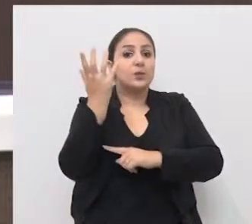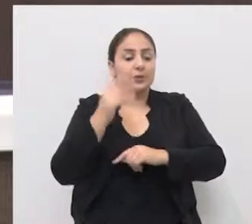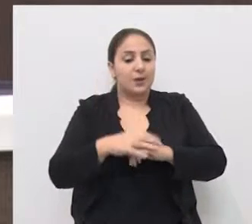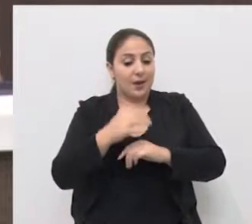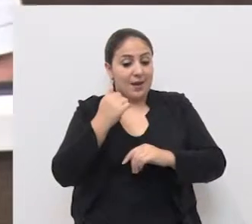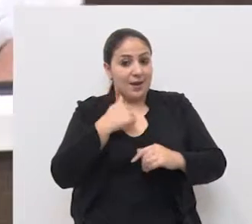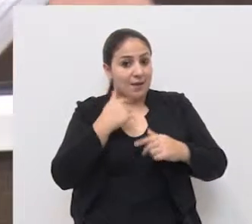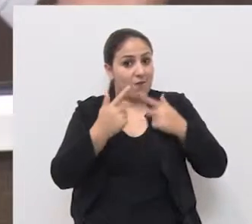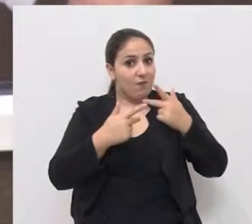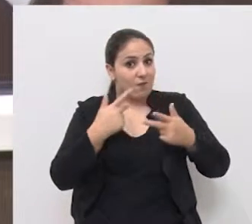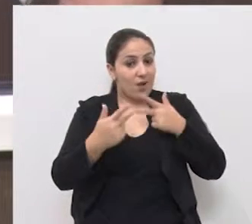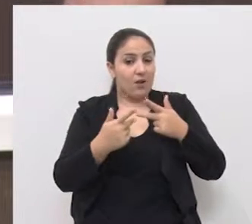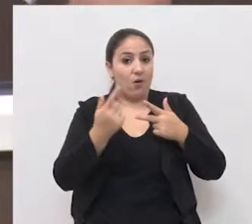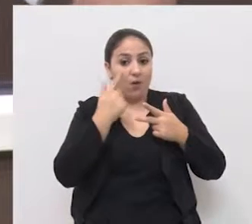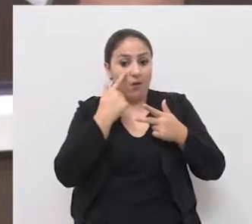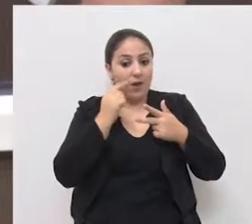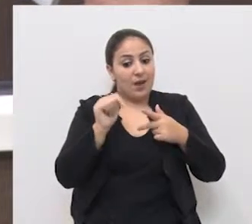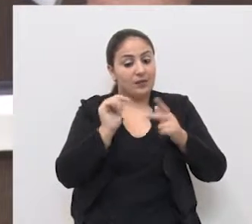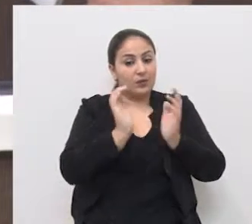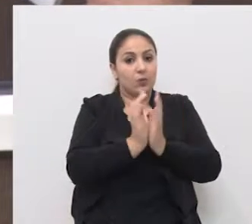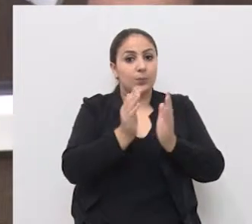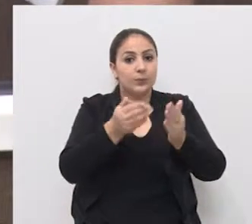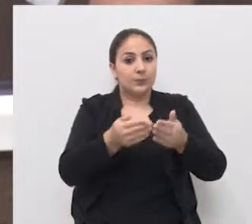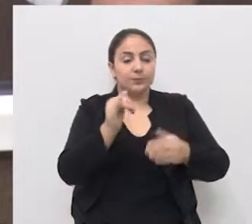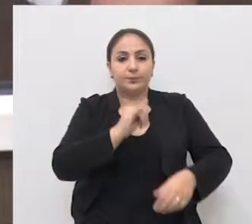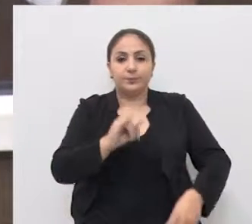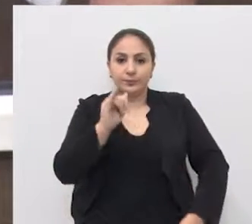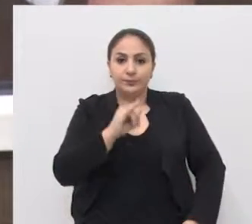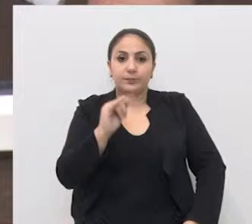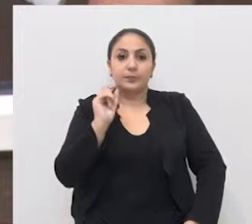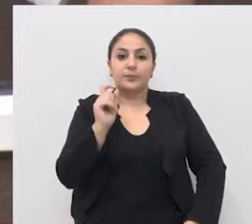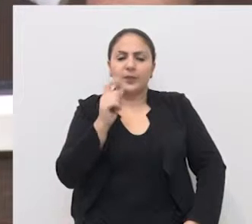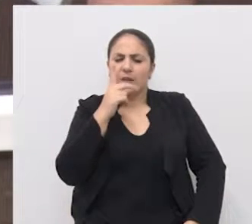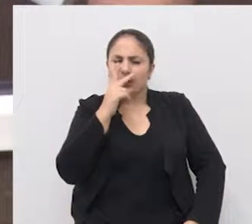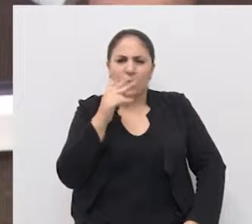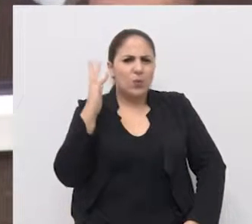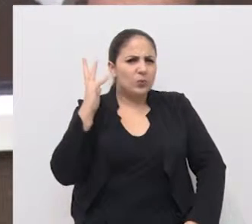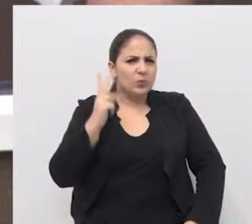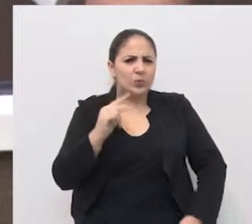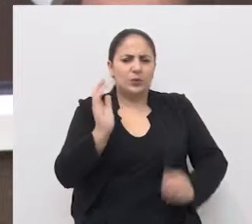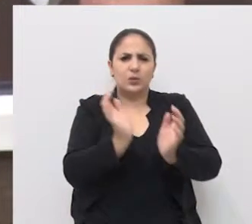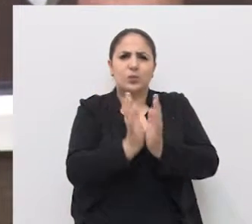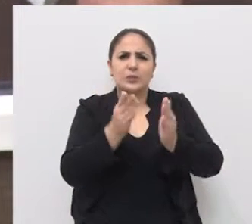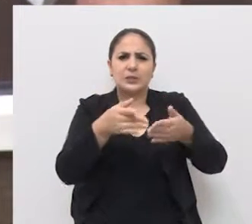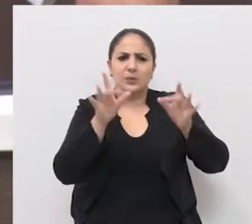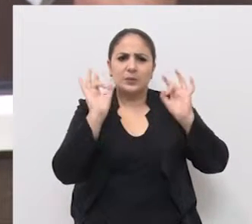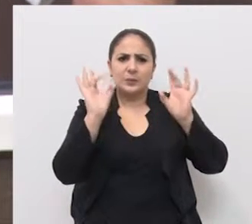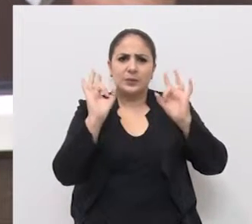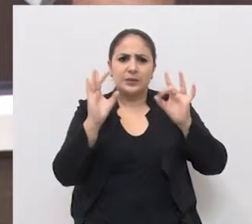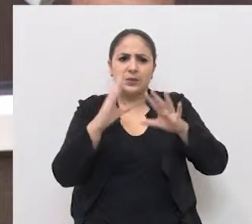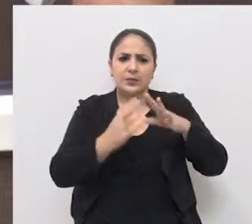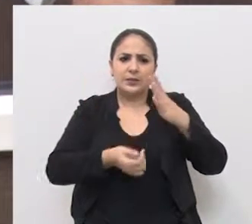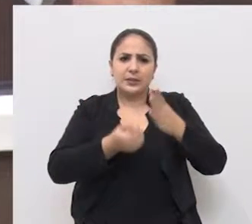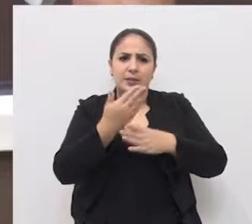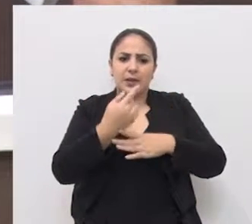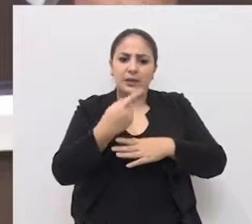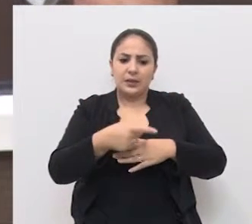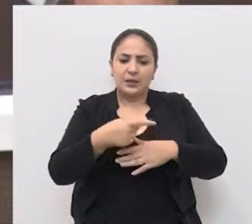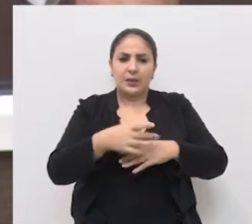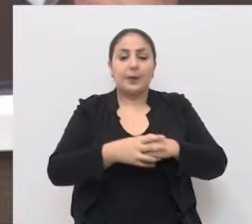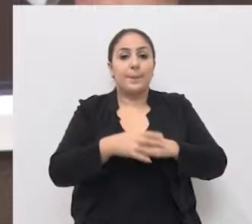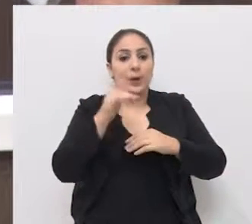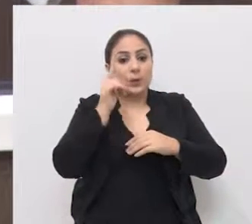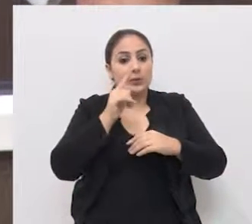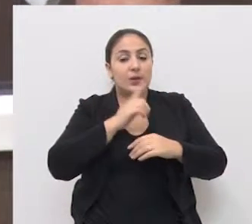E aí eu digo assim que esta comissão ela é importante, assim como todas as comissões especiais que